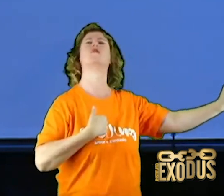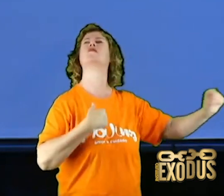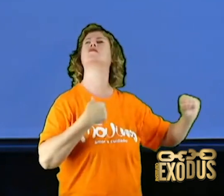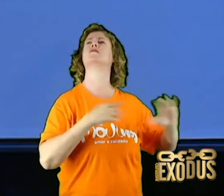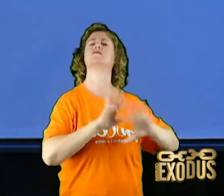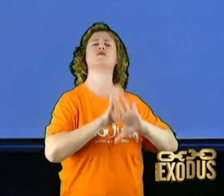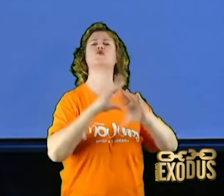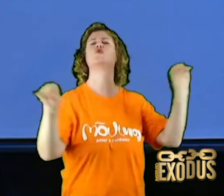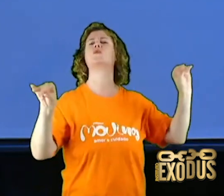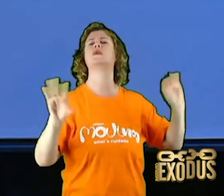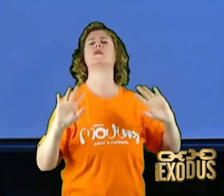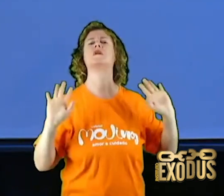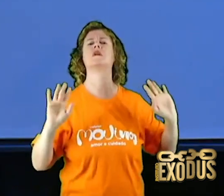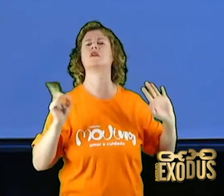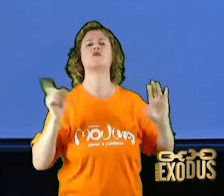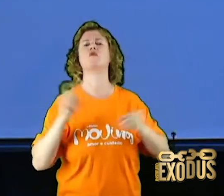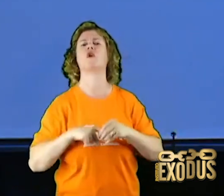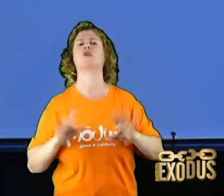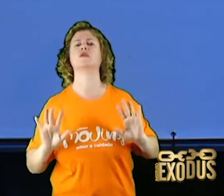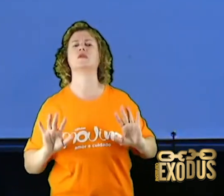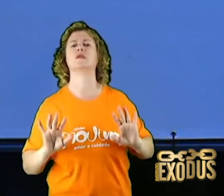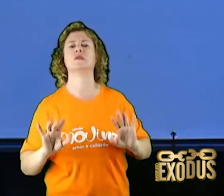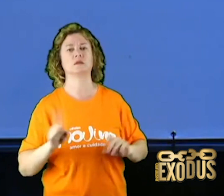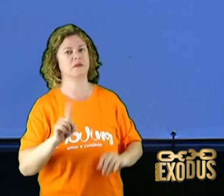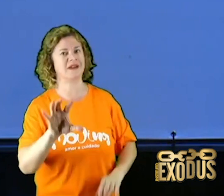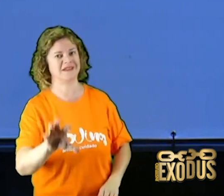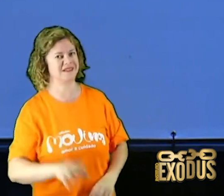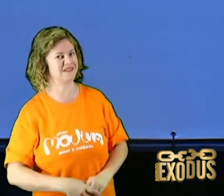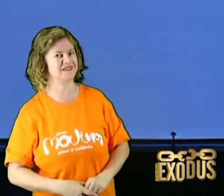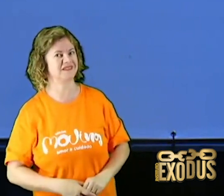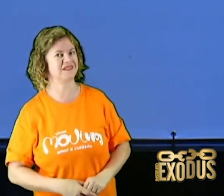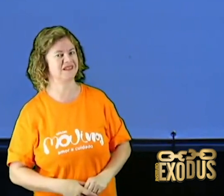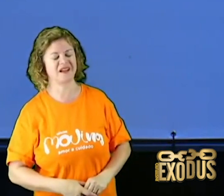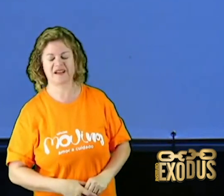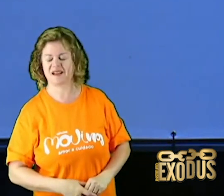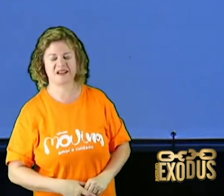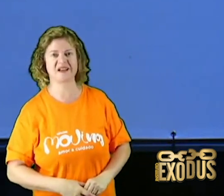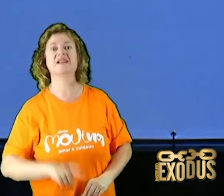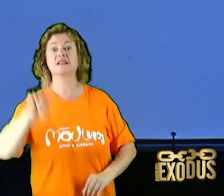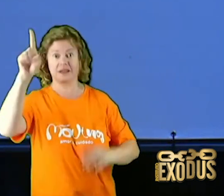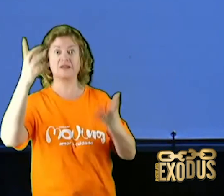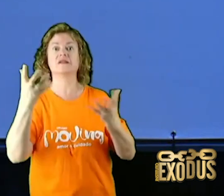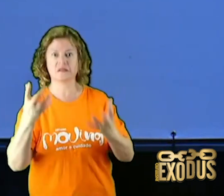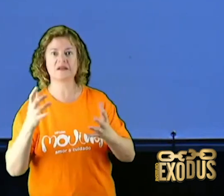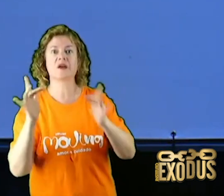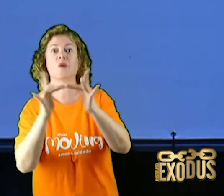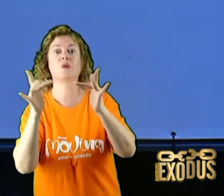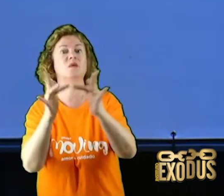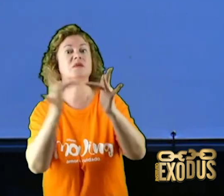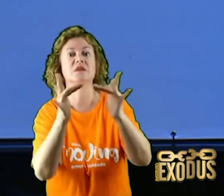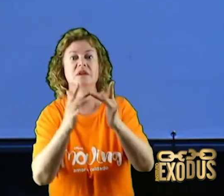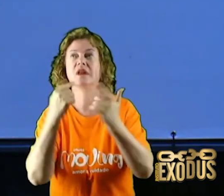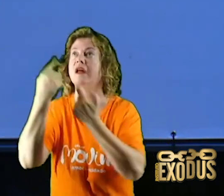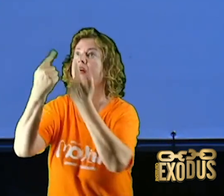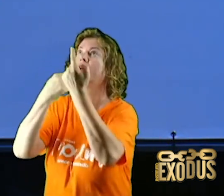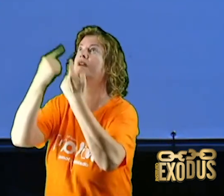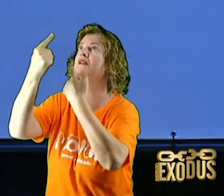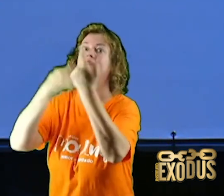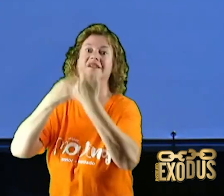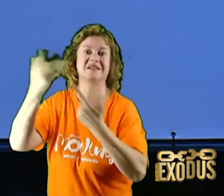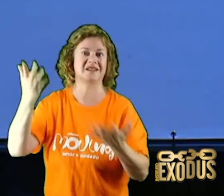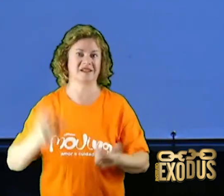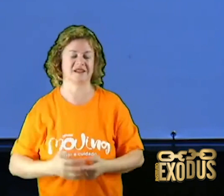assim. Deus se mistura com a gente. Deus se envolve com a gente. Deus, ele não quer só ser